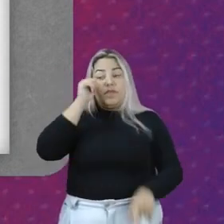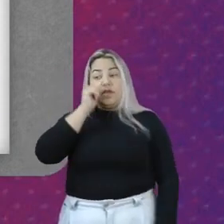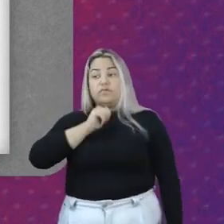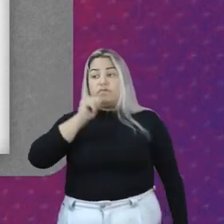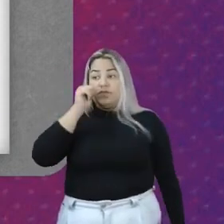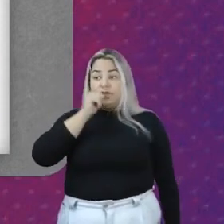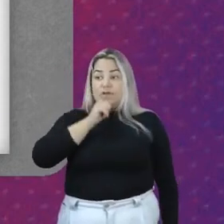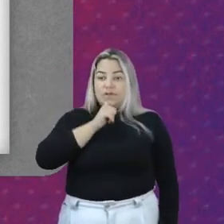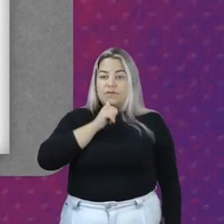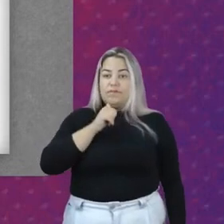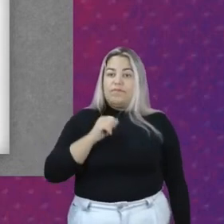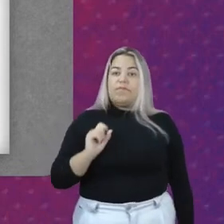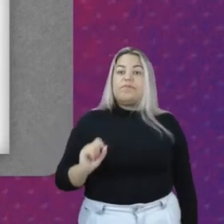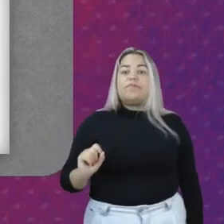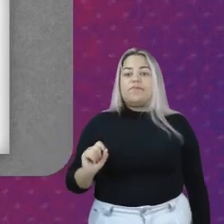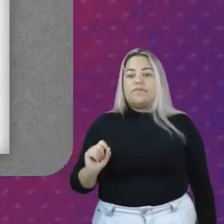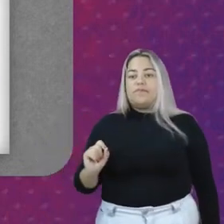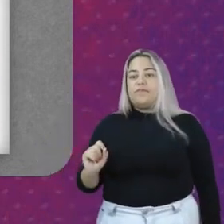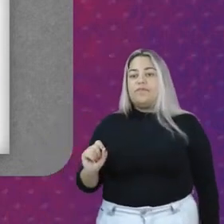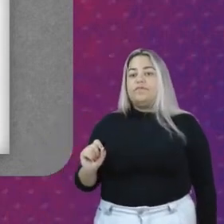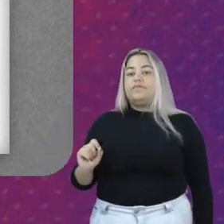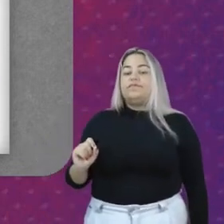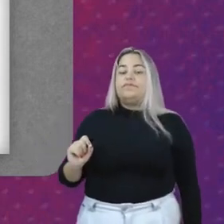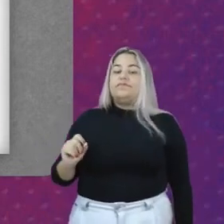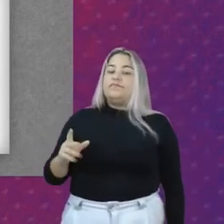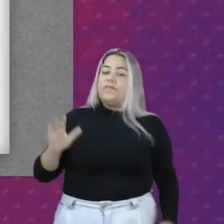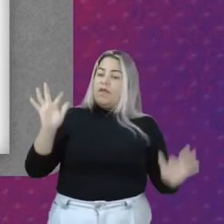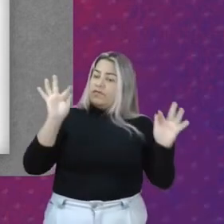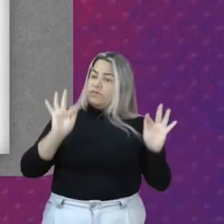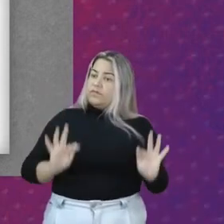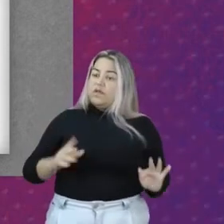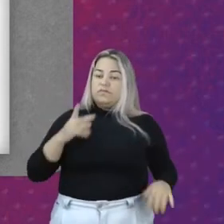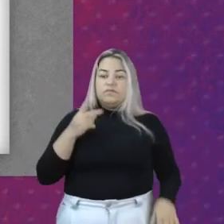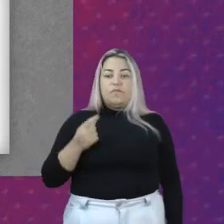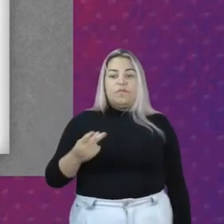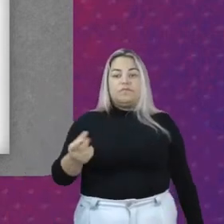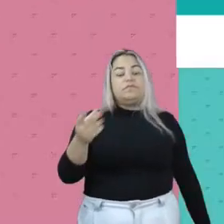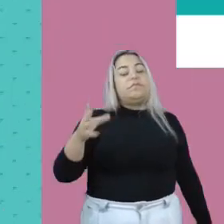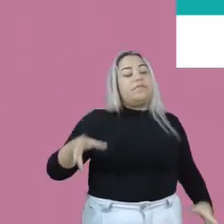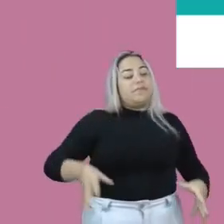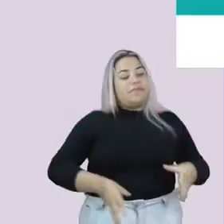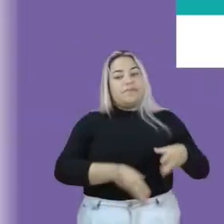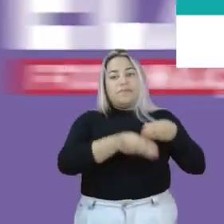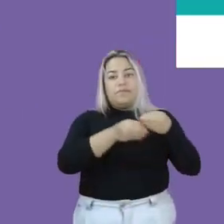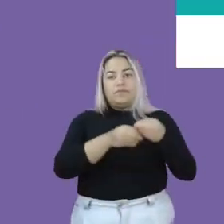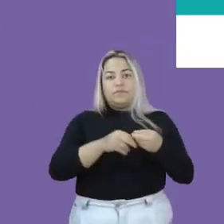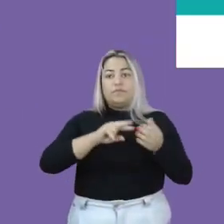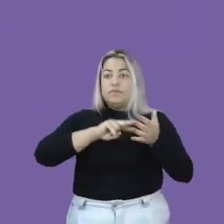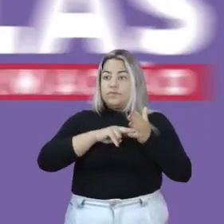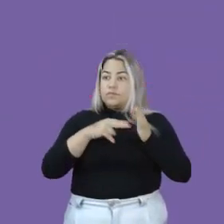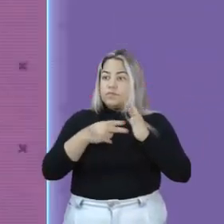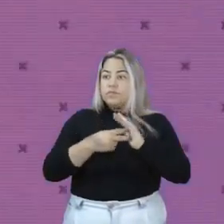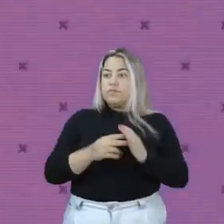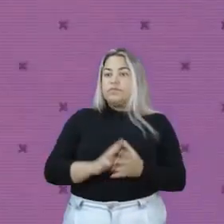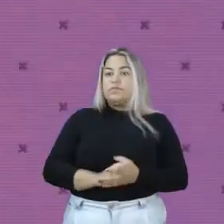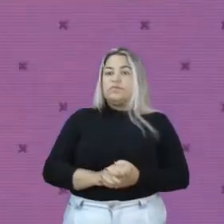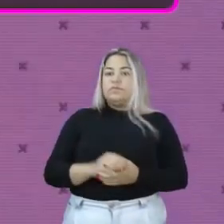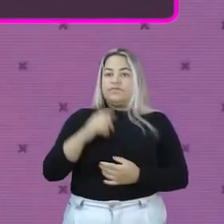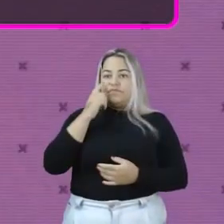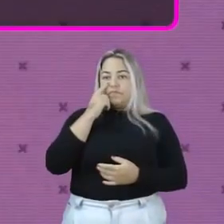forma de dizer que a felicidade plena ela só está colocada nesse sentido.